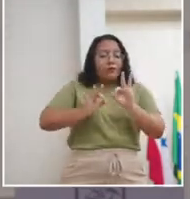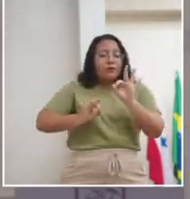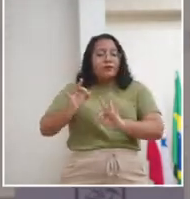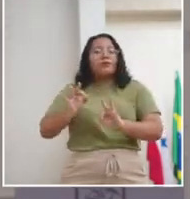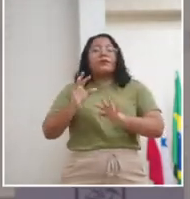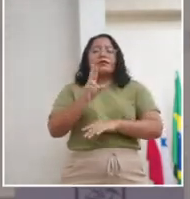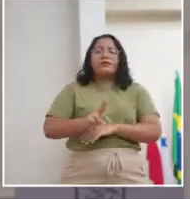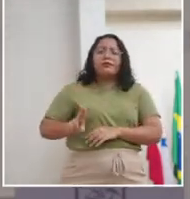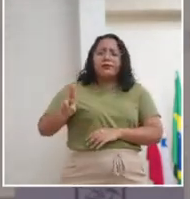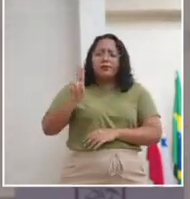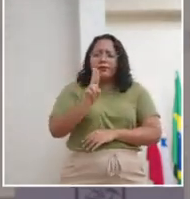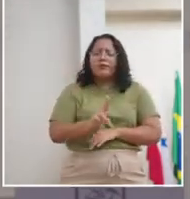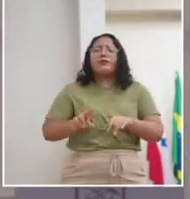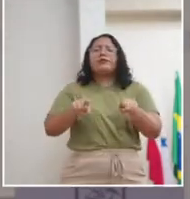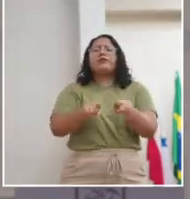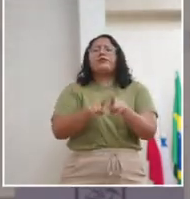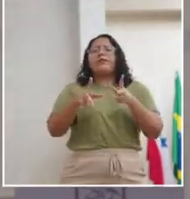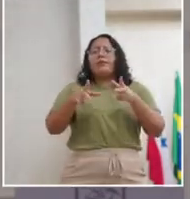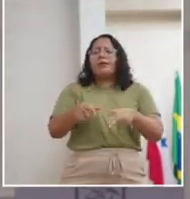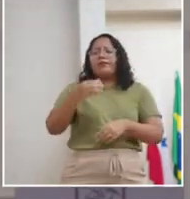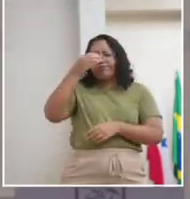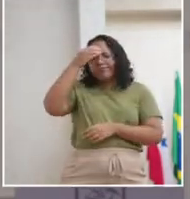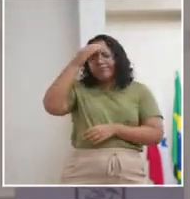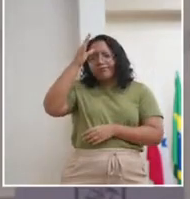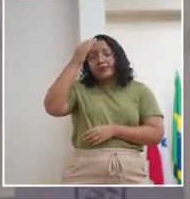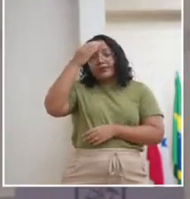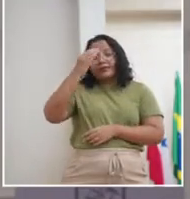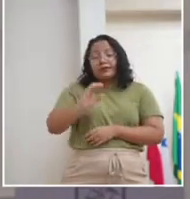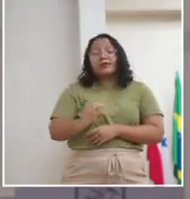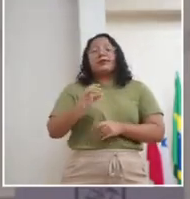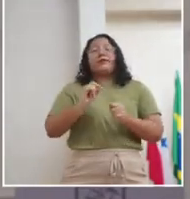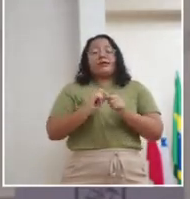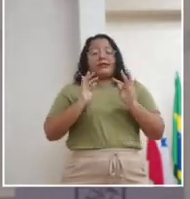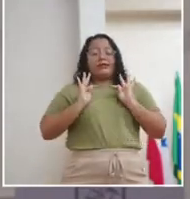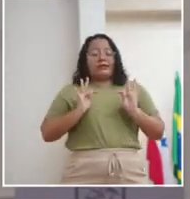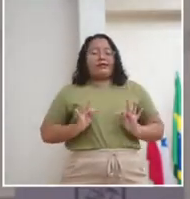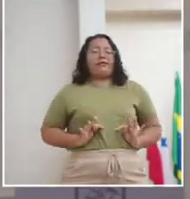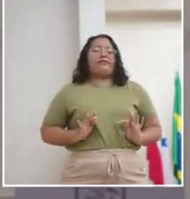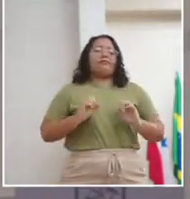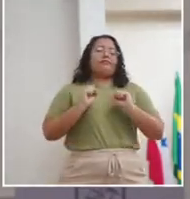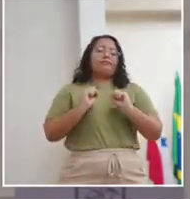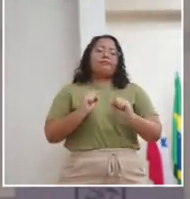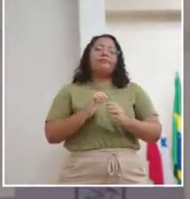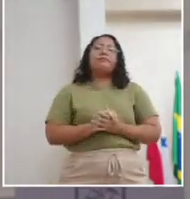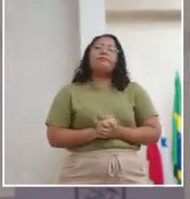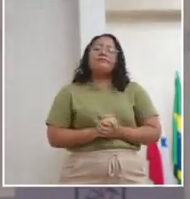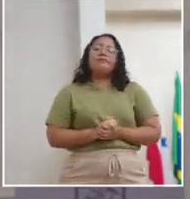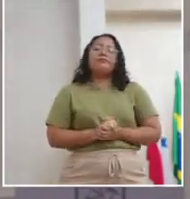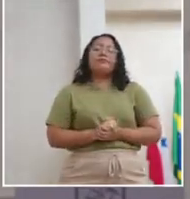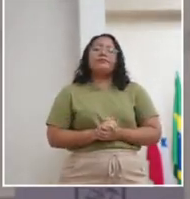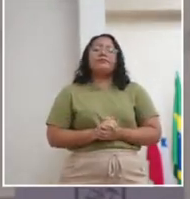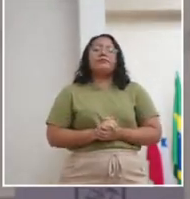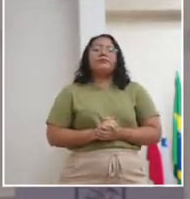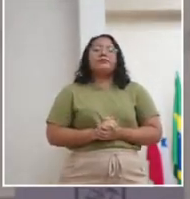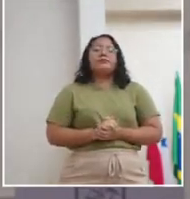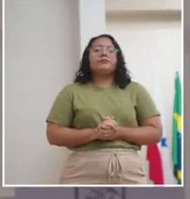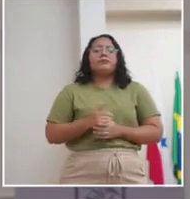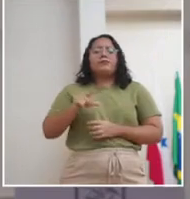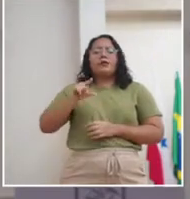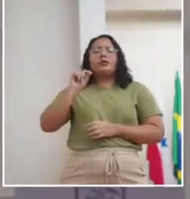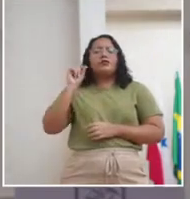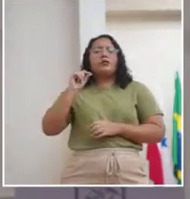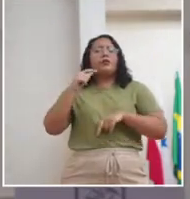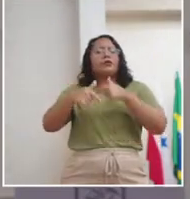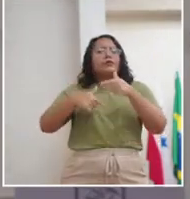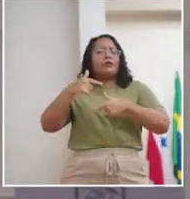para uso e o mesmo conhecimento científico que torna essas técnicas possíveis. A classificação adotada em seu trabalho, ou seja,